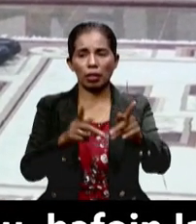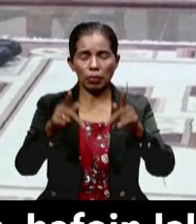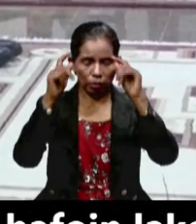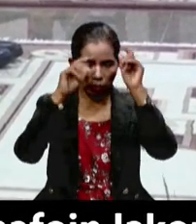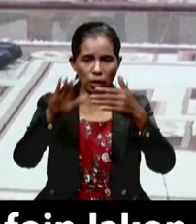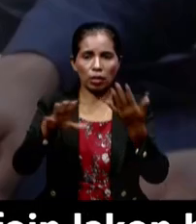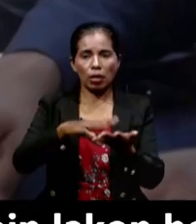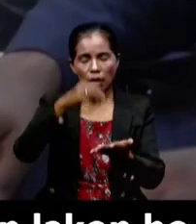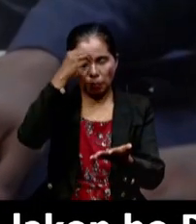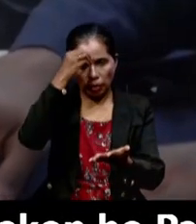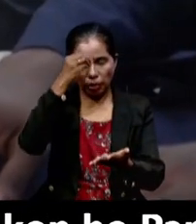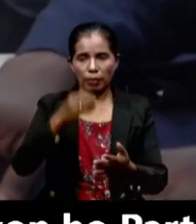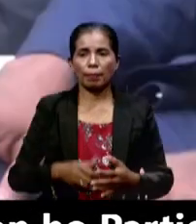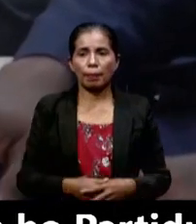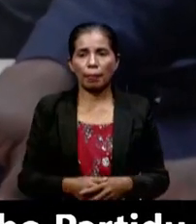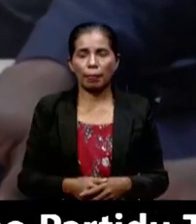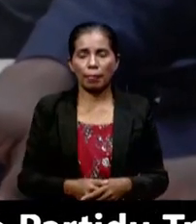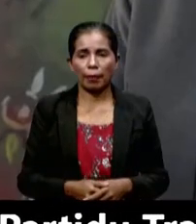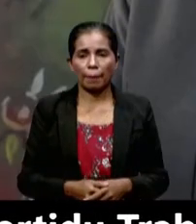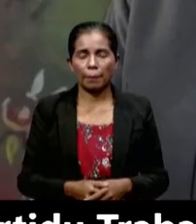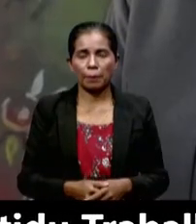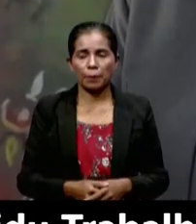aprende no ralo diplomacia. Vim aqui